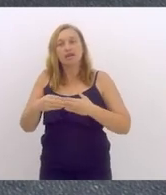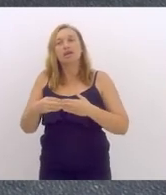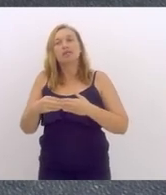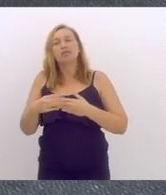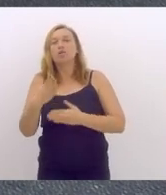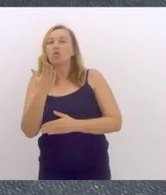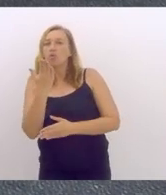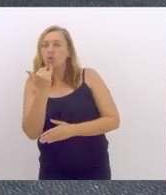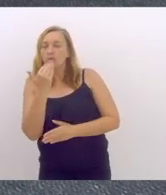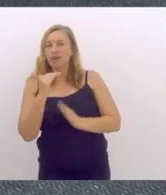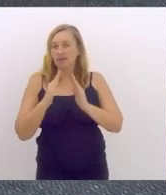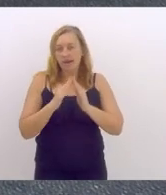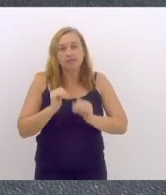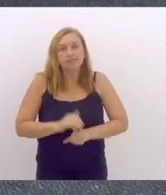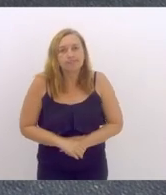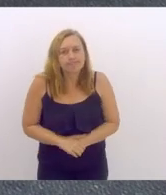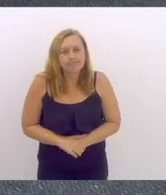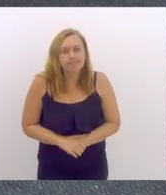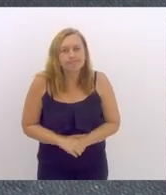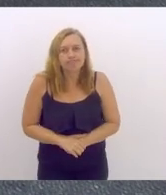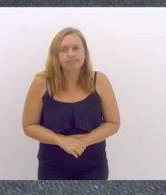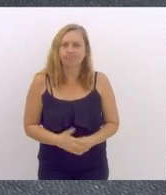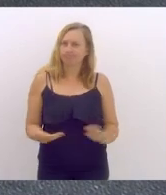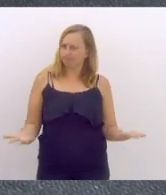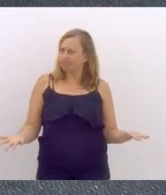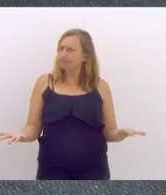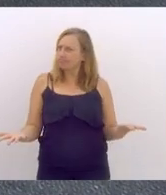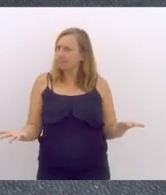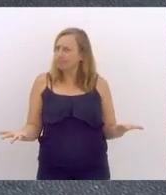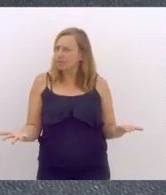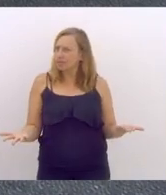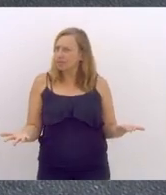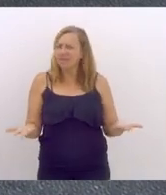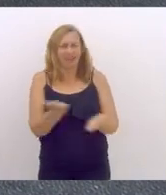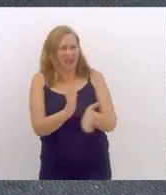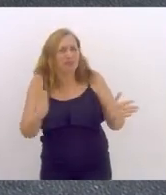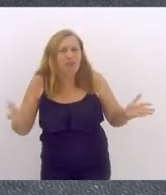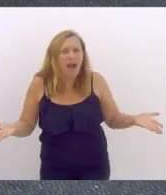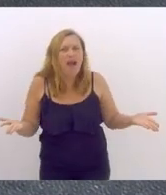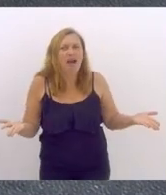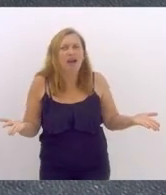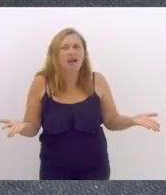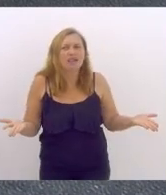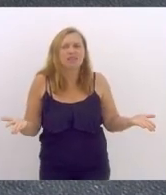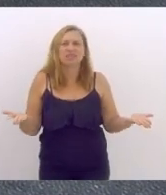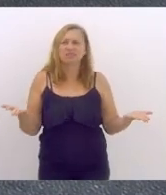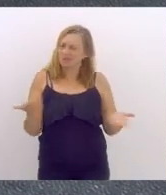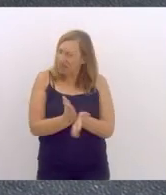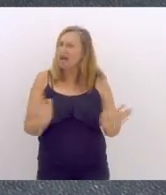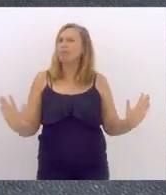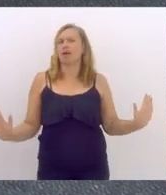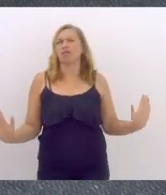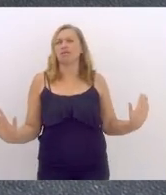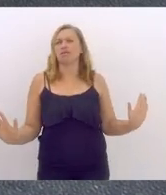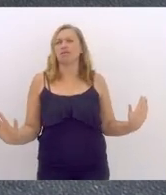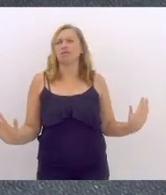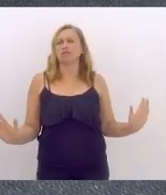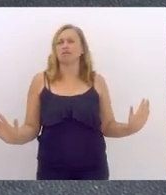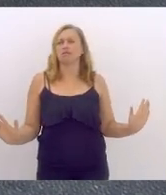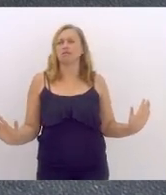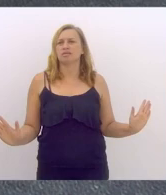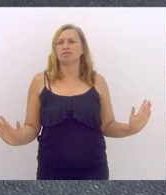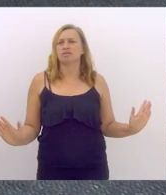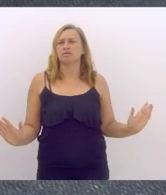alimentar sua família ou seja tem que acabar esse negócio tem que acabar se não